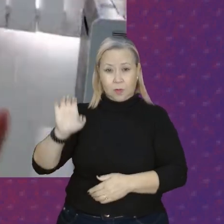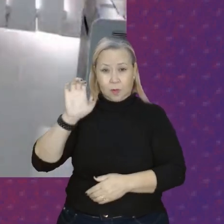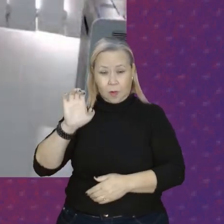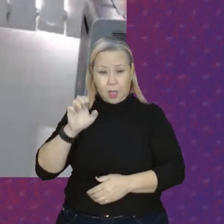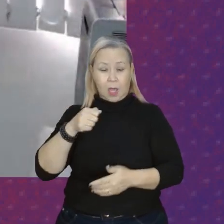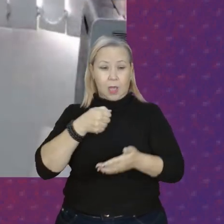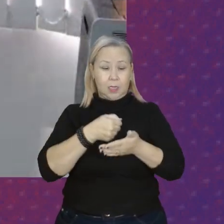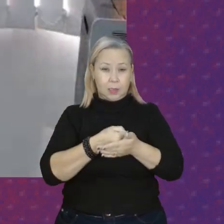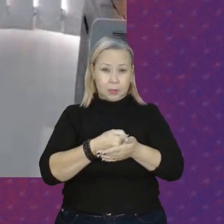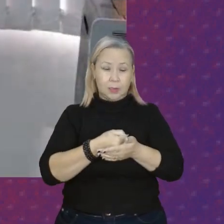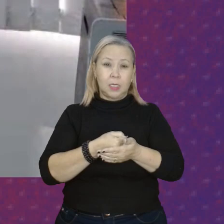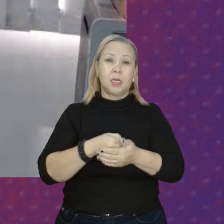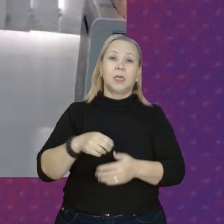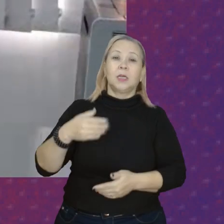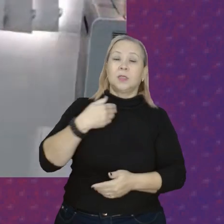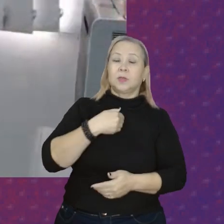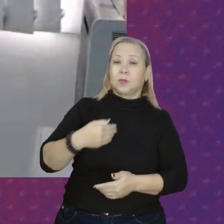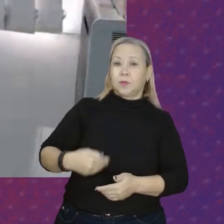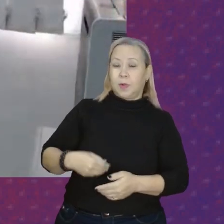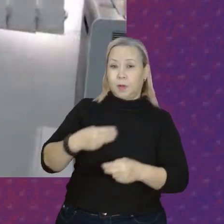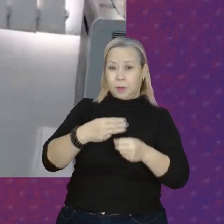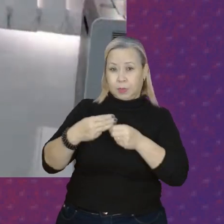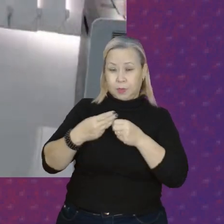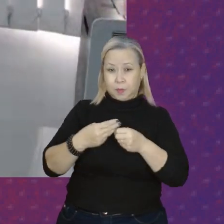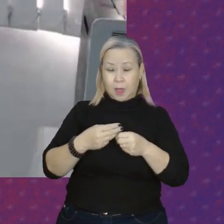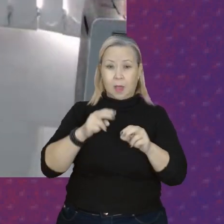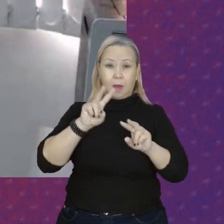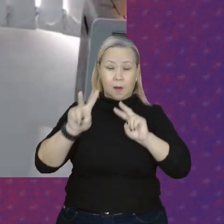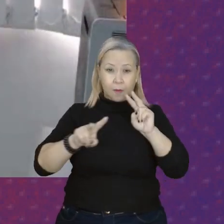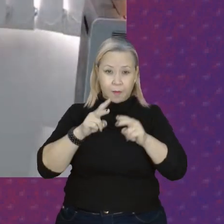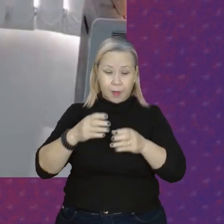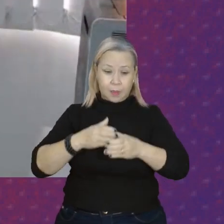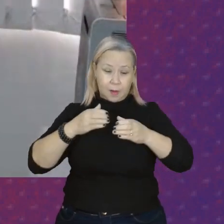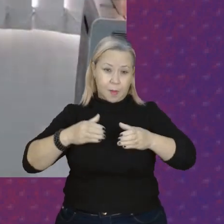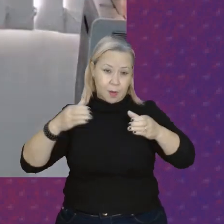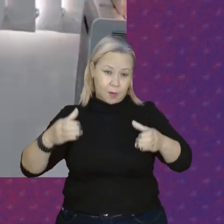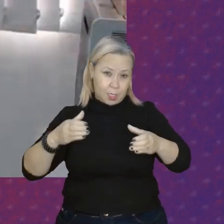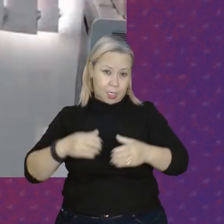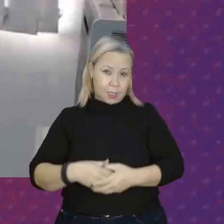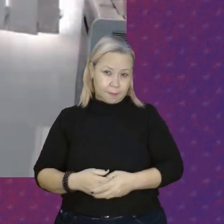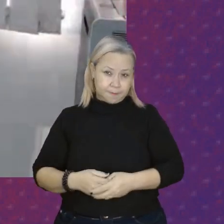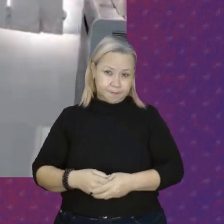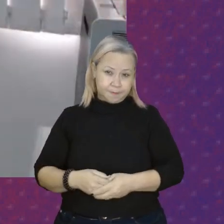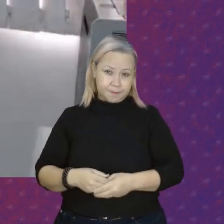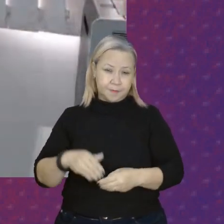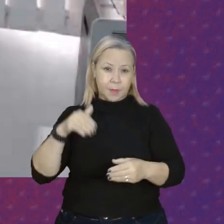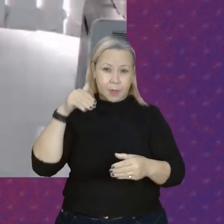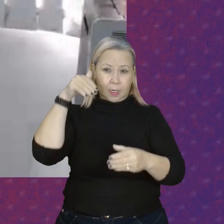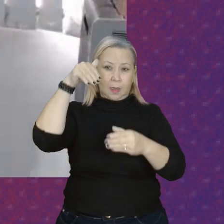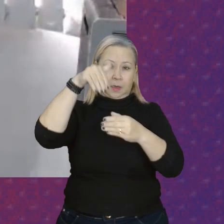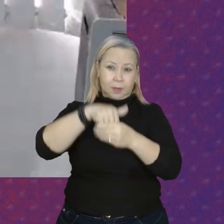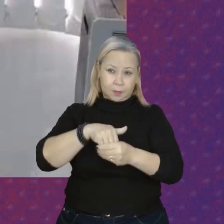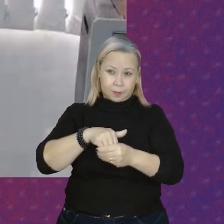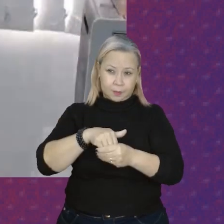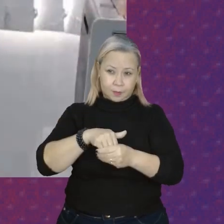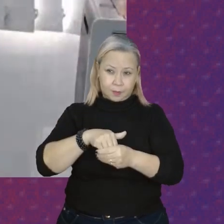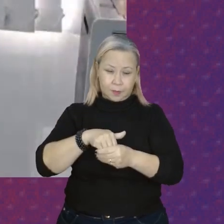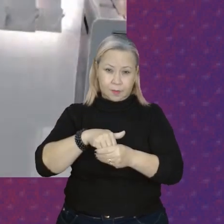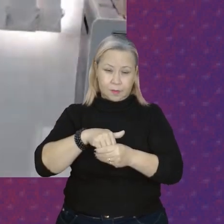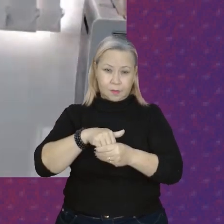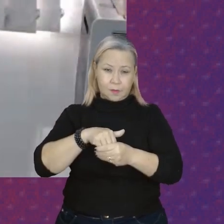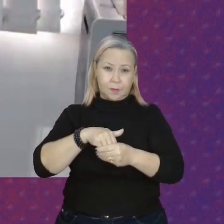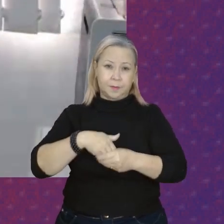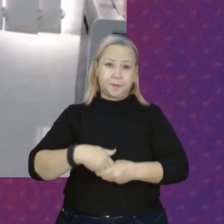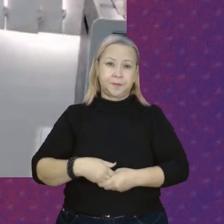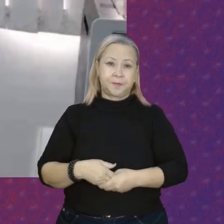dizer as municipais, nós vamos ver que a maioria do nível,